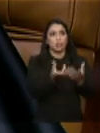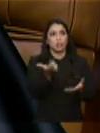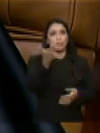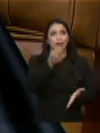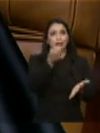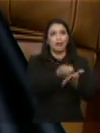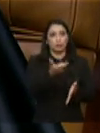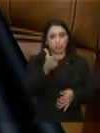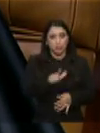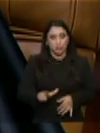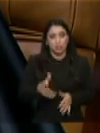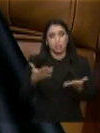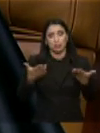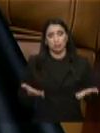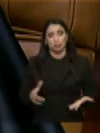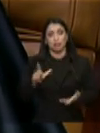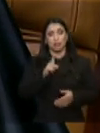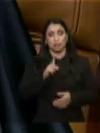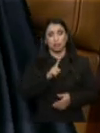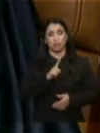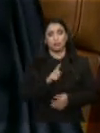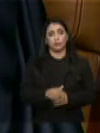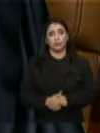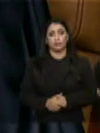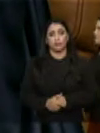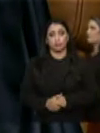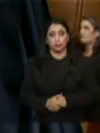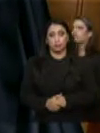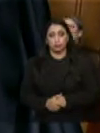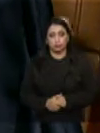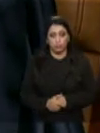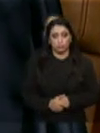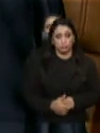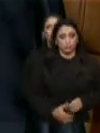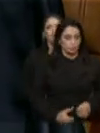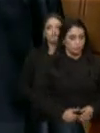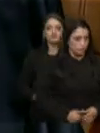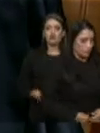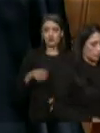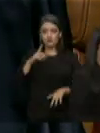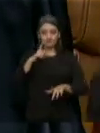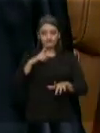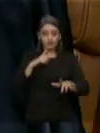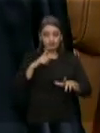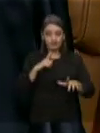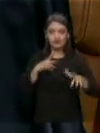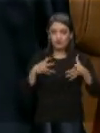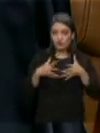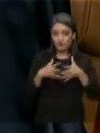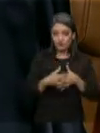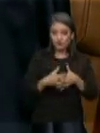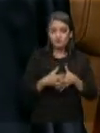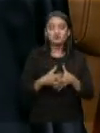Pois bem, o embrólio jurisprudencial se acentua ainda mais em razão de que o STF, que anteriormente entendera